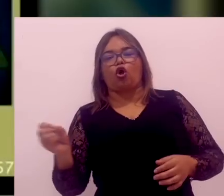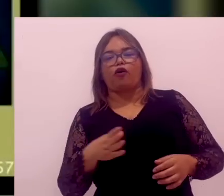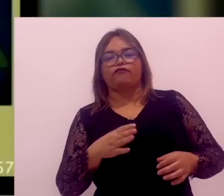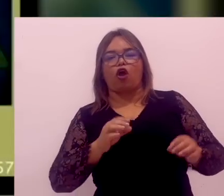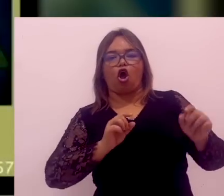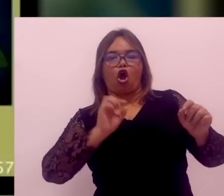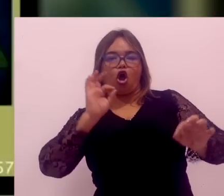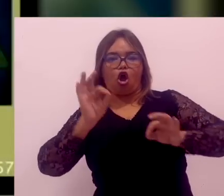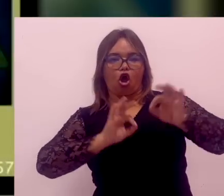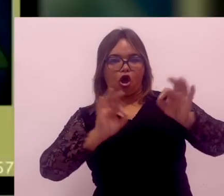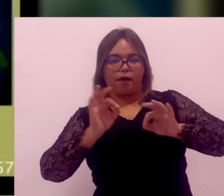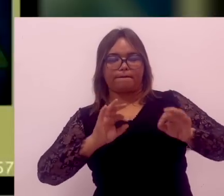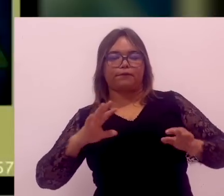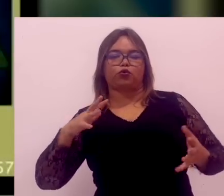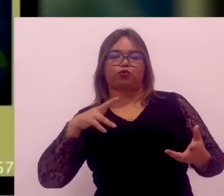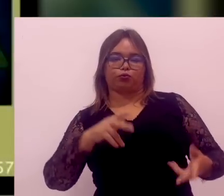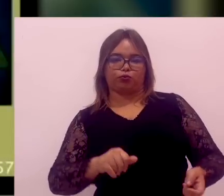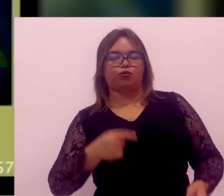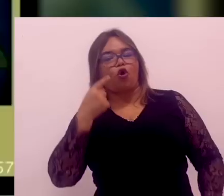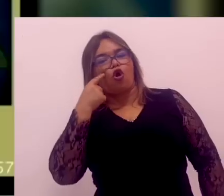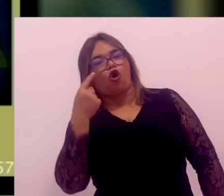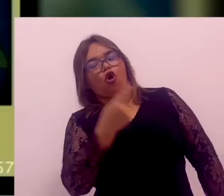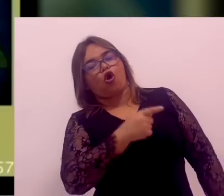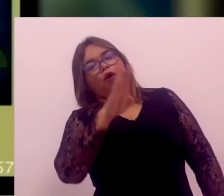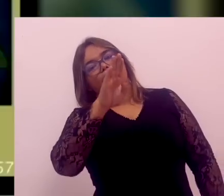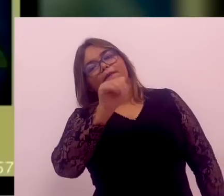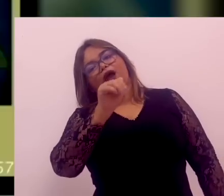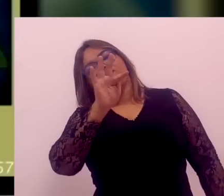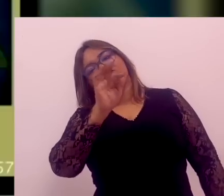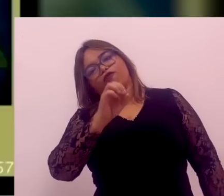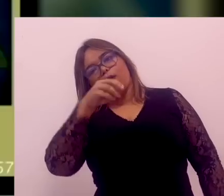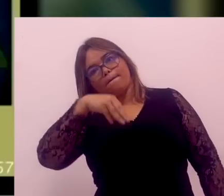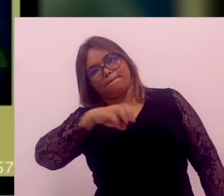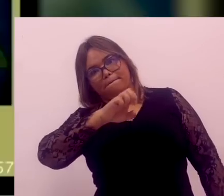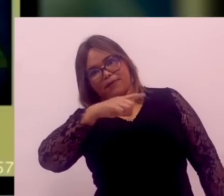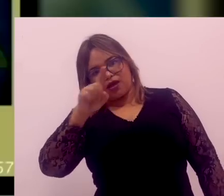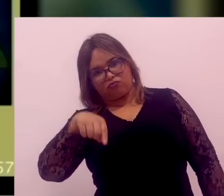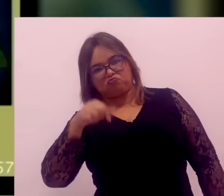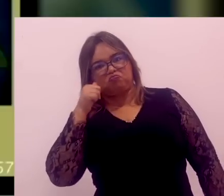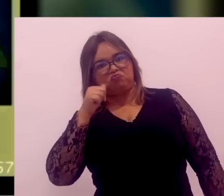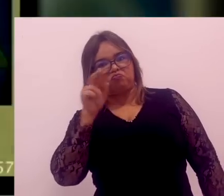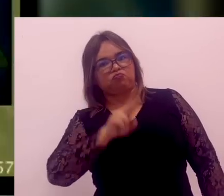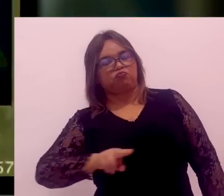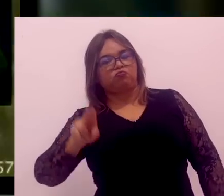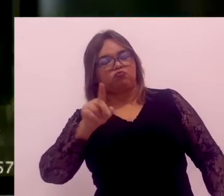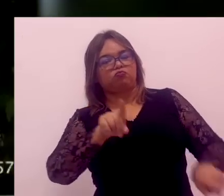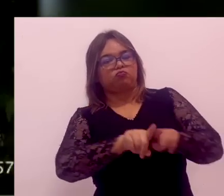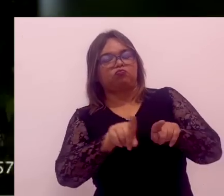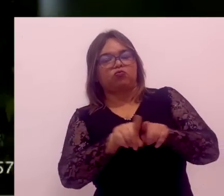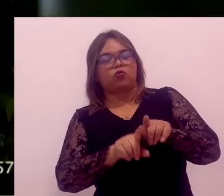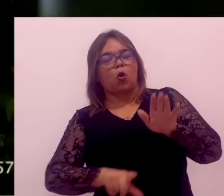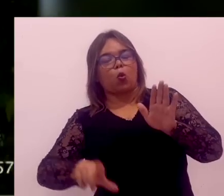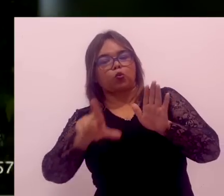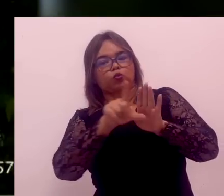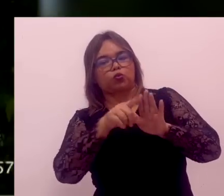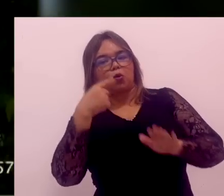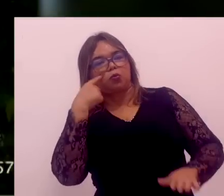Alice A. Crowley. Na loja você vai ver IHS. Eu já mostrei que esse é o simbolismo da